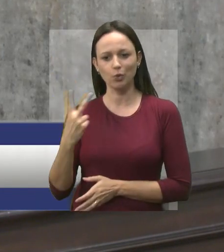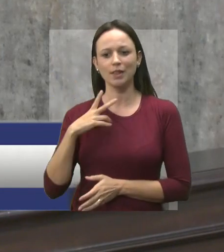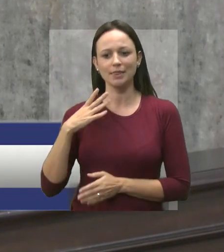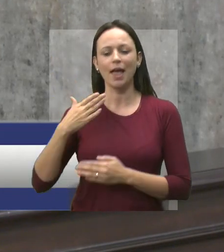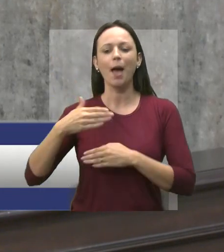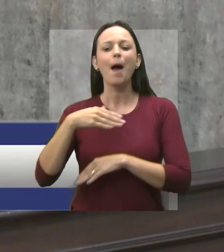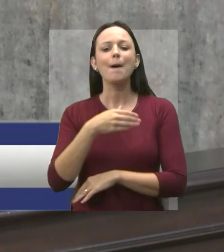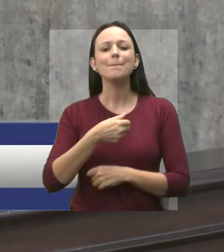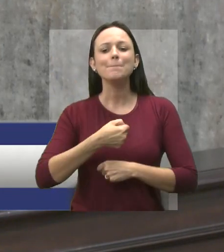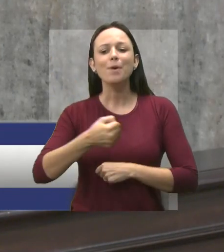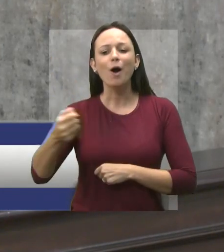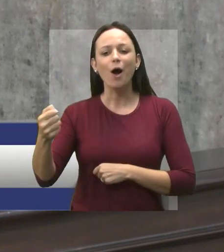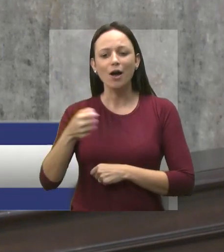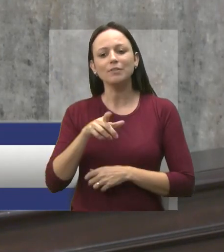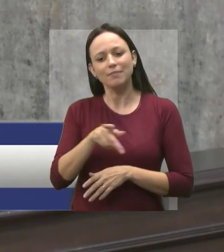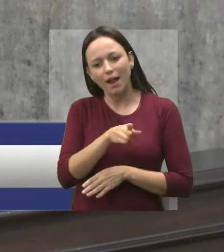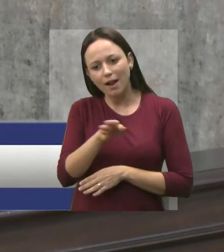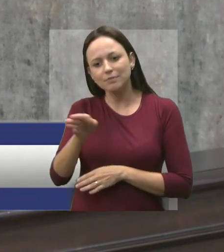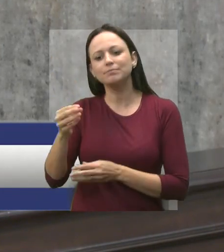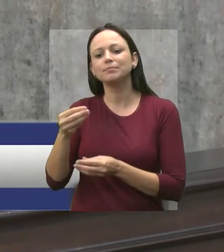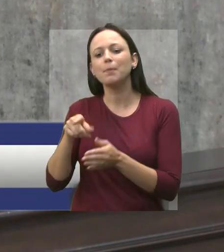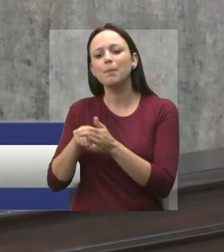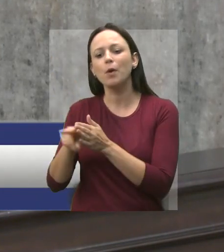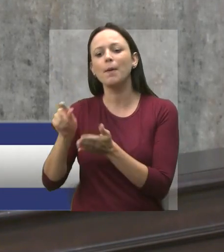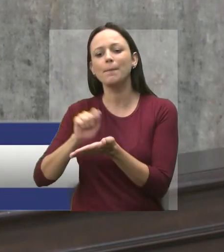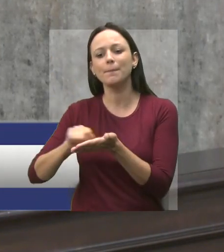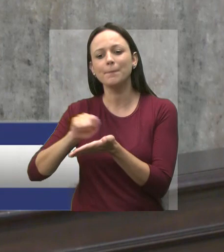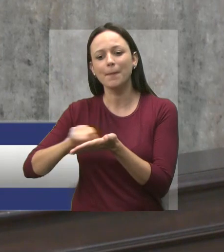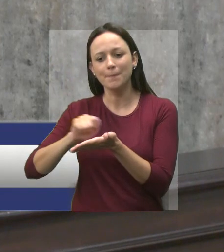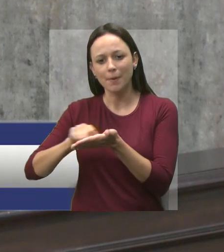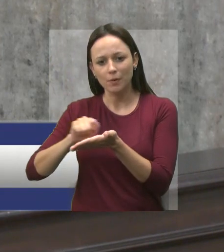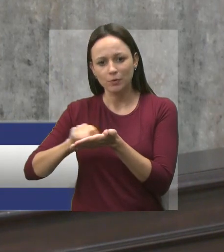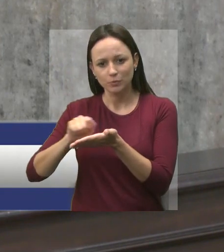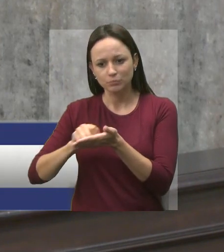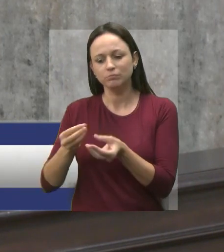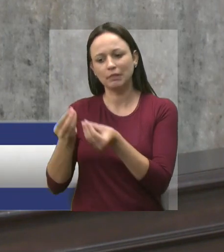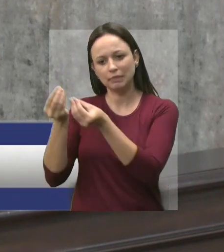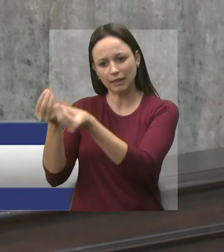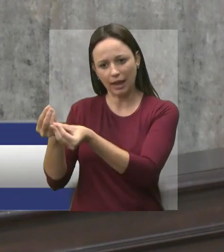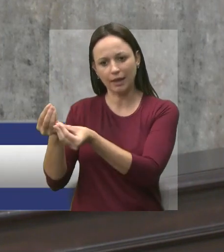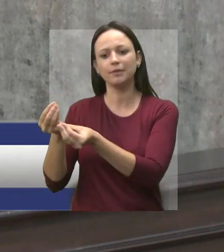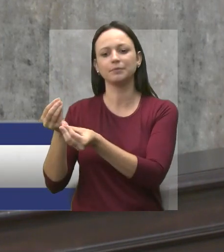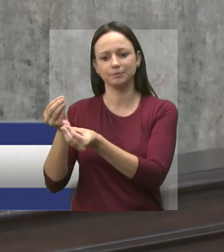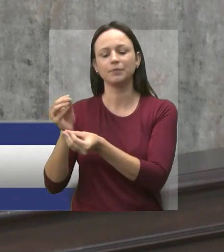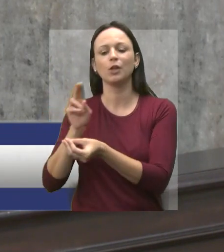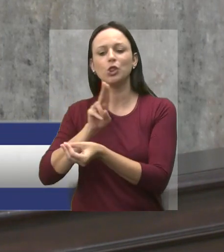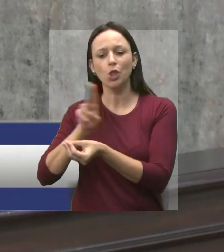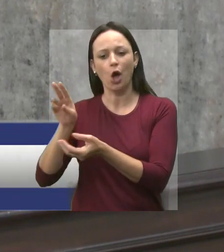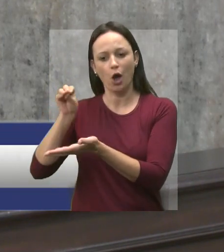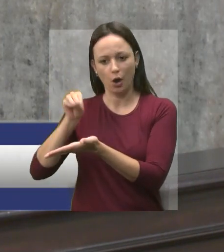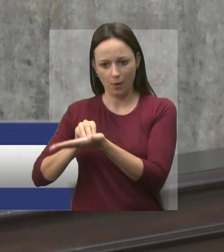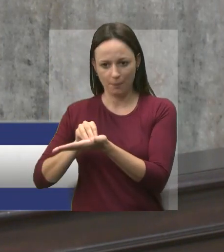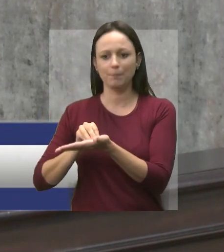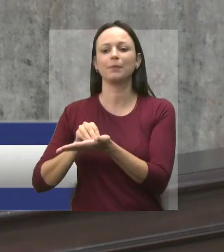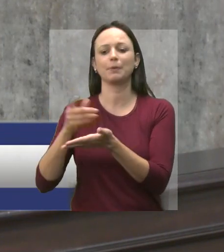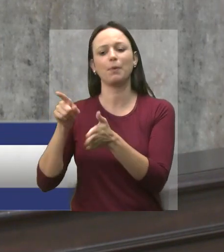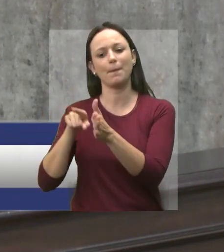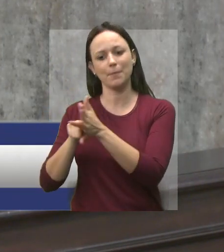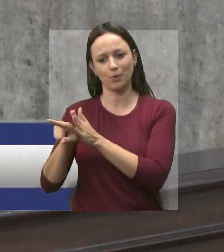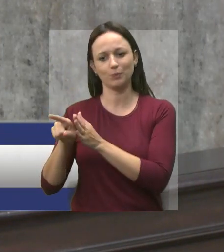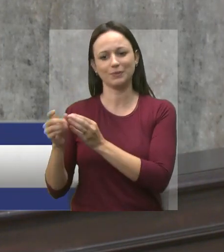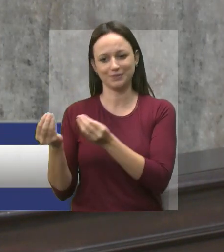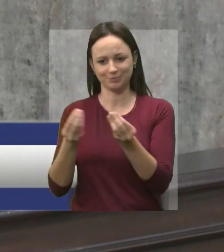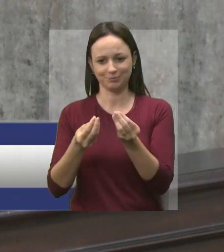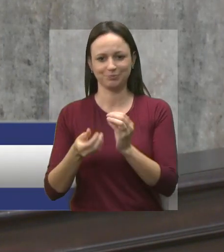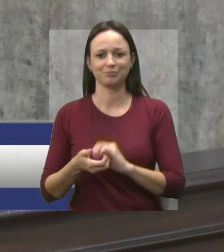porta para que vocês possam fazer esta pergunta por escrito, tá? Só deixar o nome e fazer a pergunta por escrito.